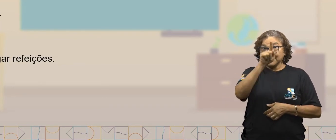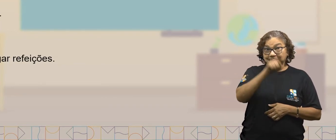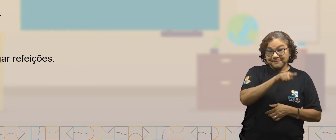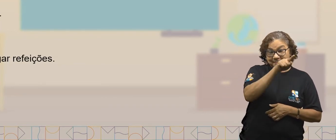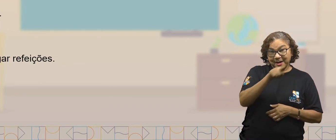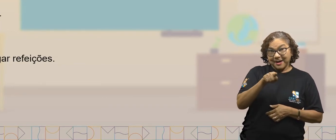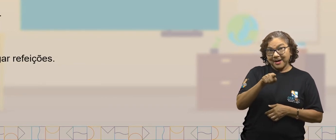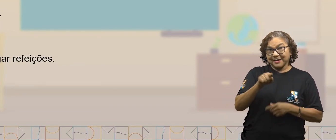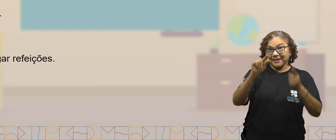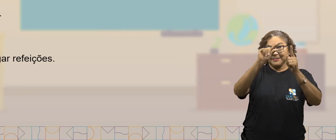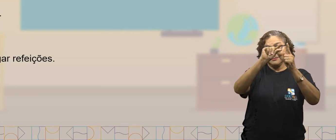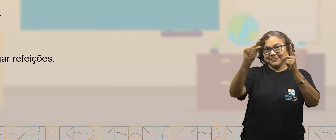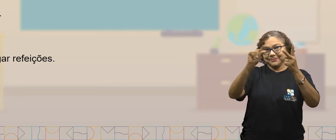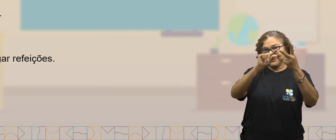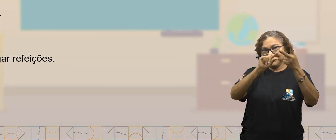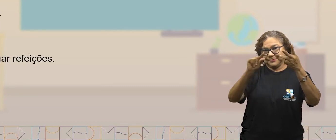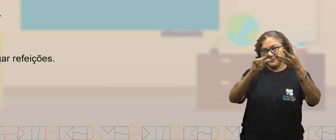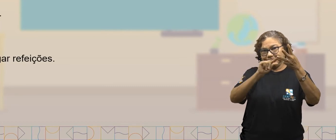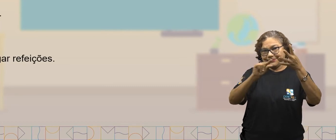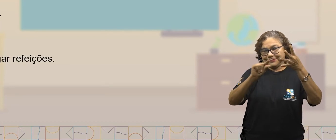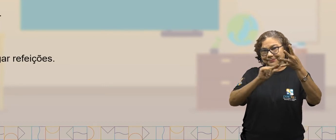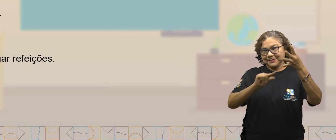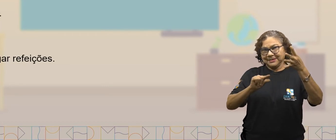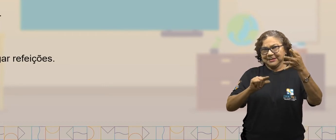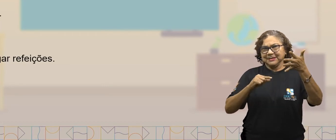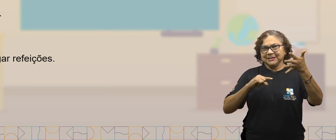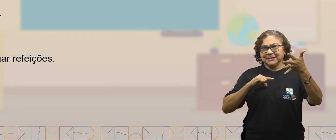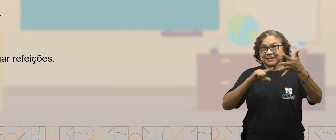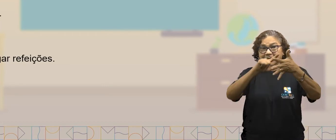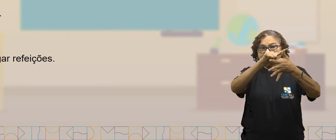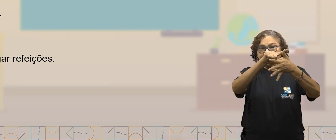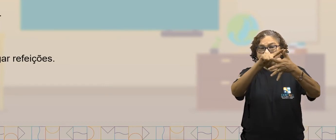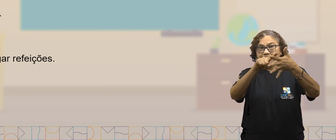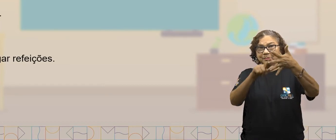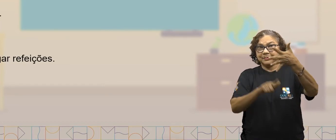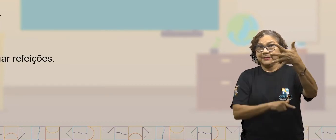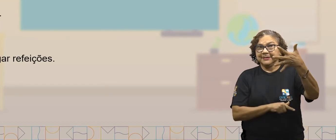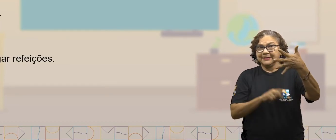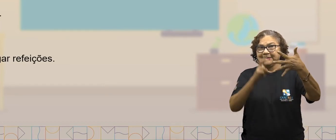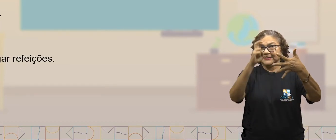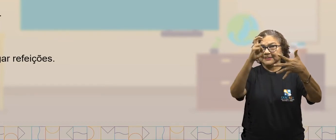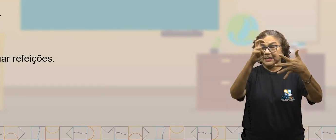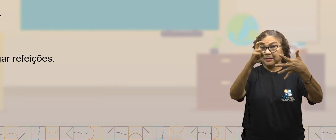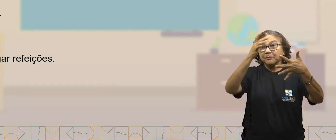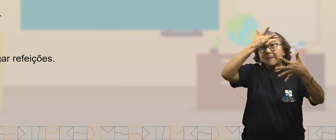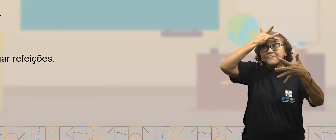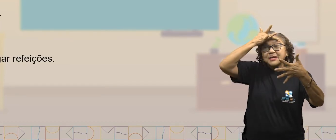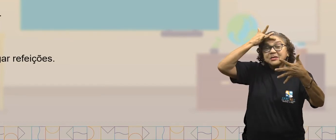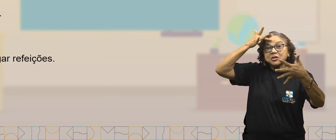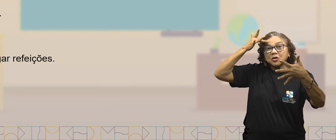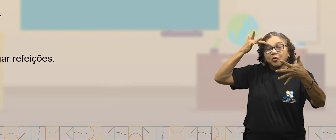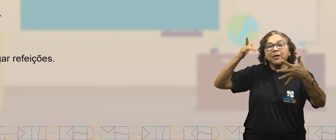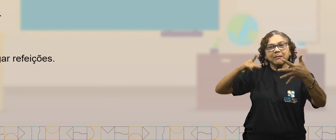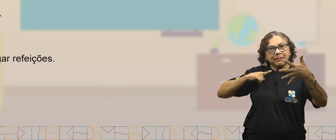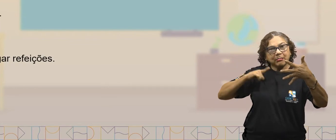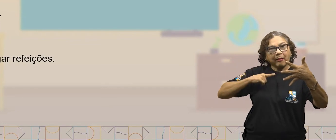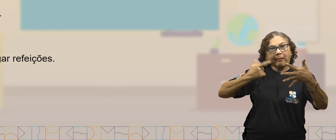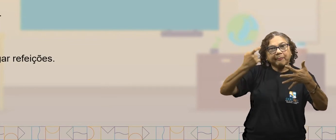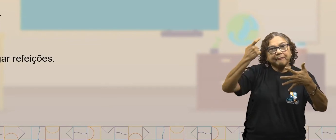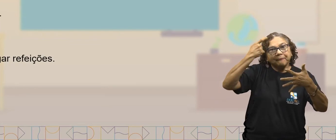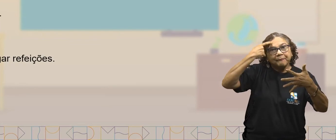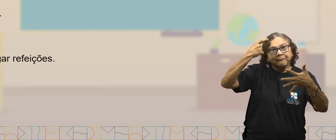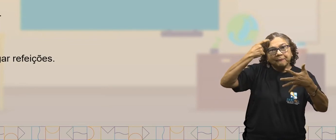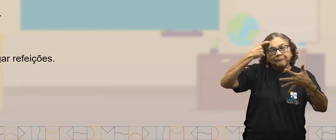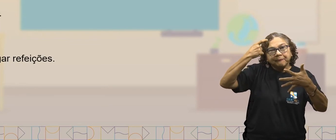Então, você tem sintomas aí, 5 sintomas de uma pessoa com anorexia. Vamos marcar